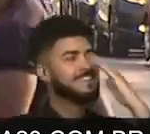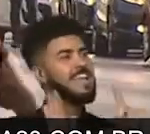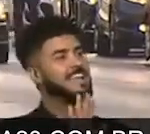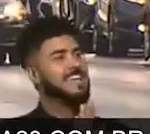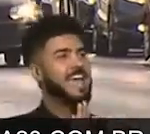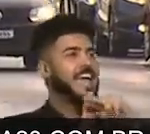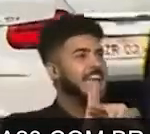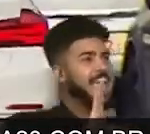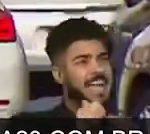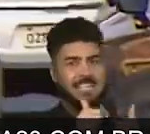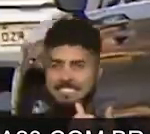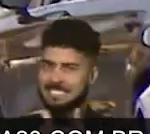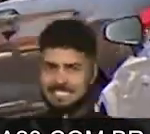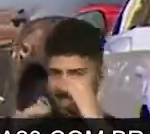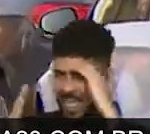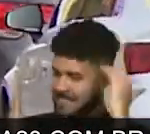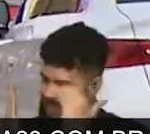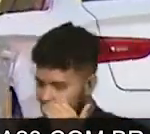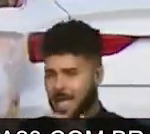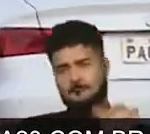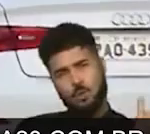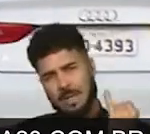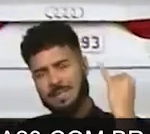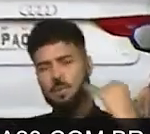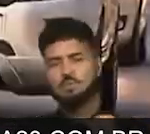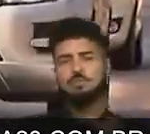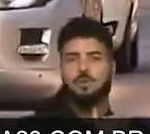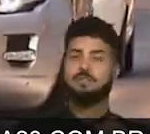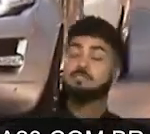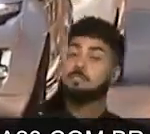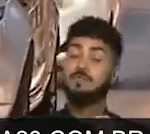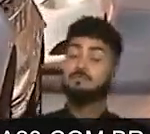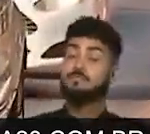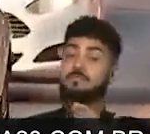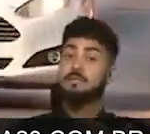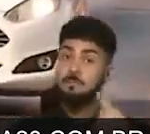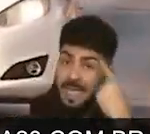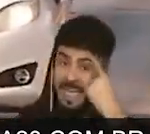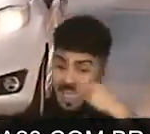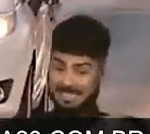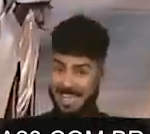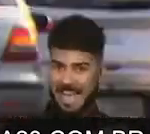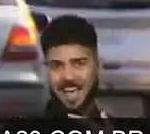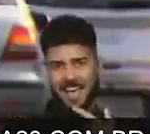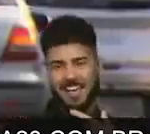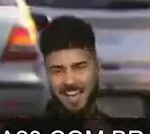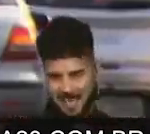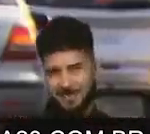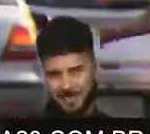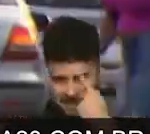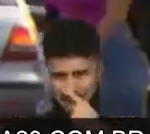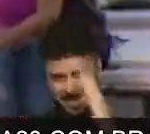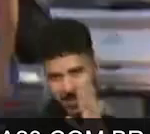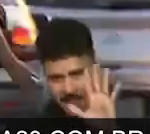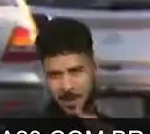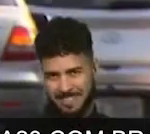são fundamentais para gerar segurança e salvar vidas. Este ano, a Semana Nacional do Trânsito, coordenada pelo